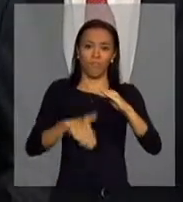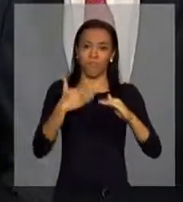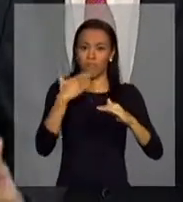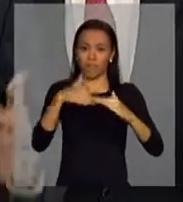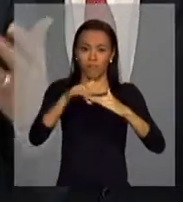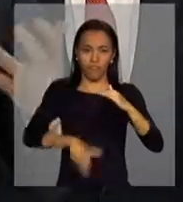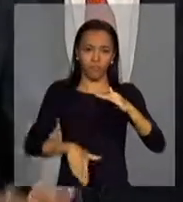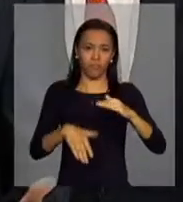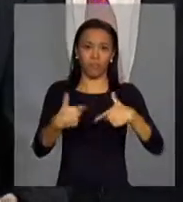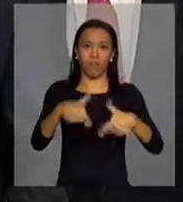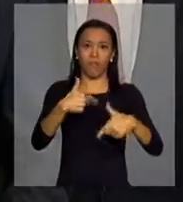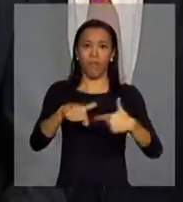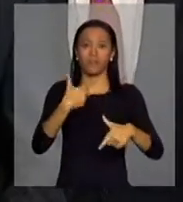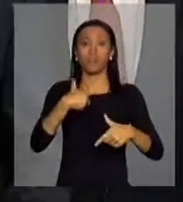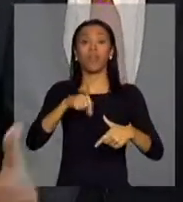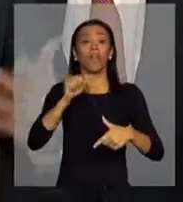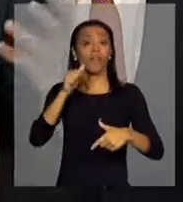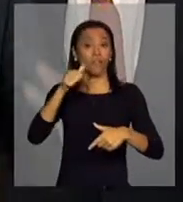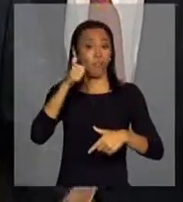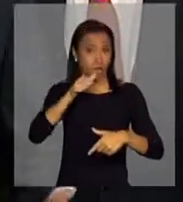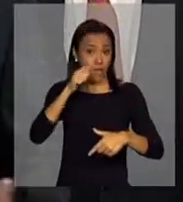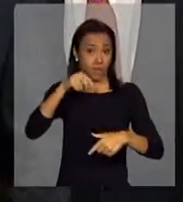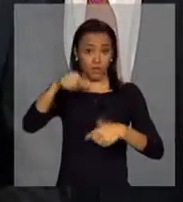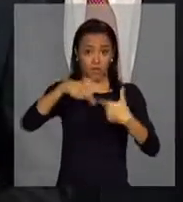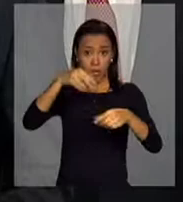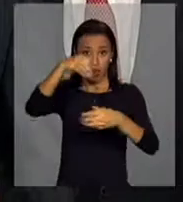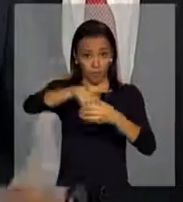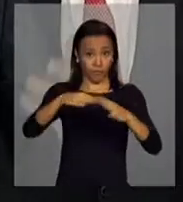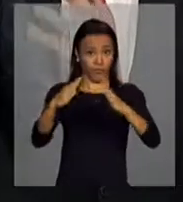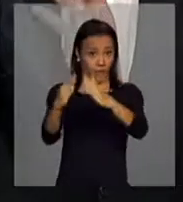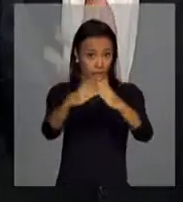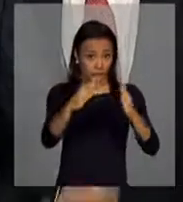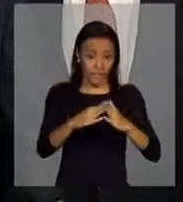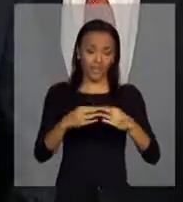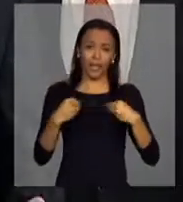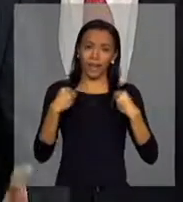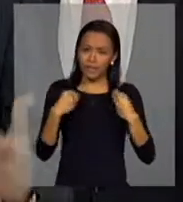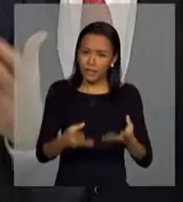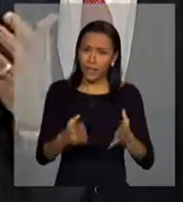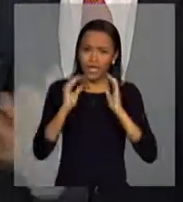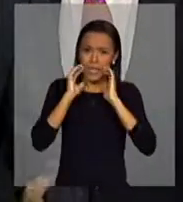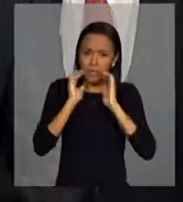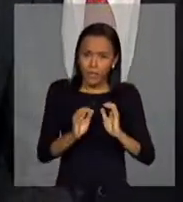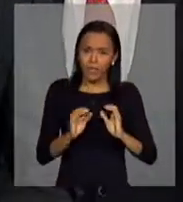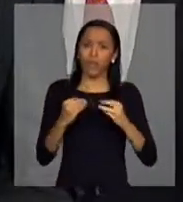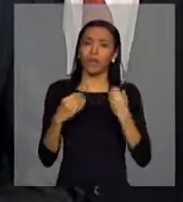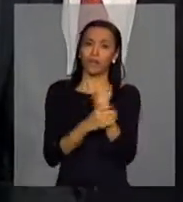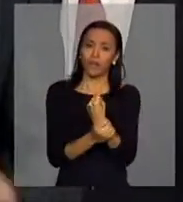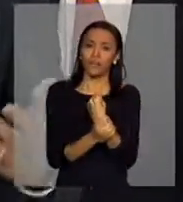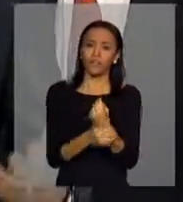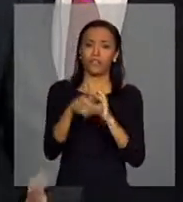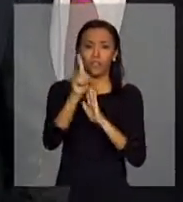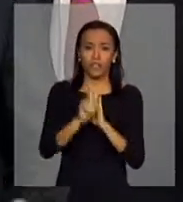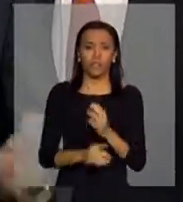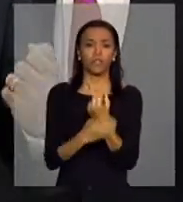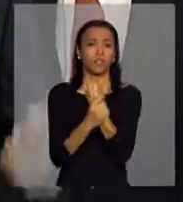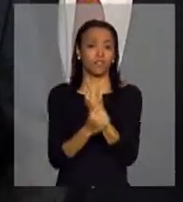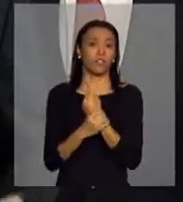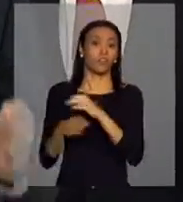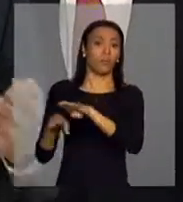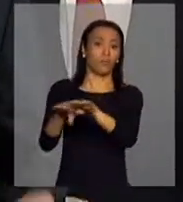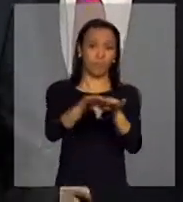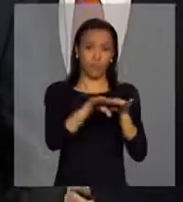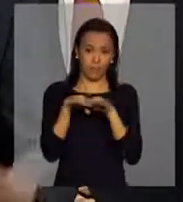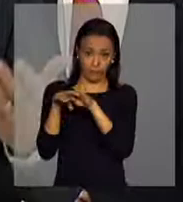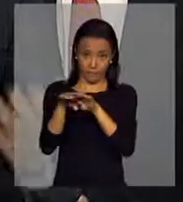A ideia é garantir o trabalho doméstico, é valorizar o emprego doméstico, é garantir os direitos, garantir a igualdade, e o governo marcou